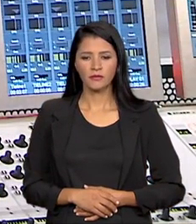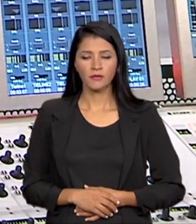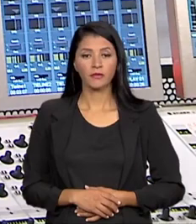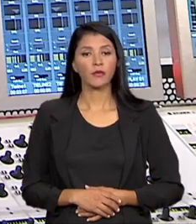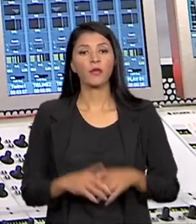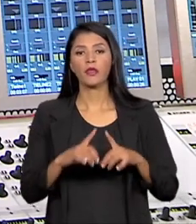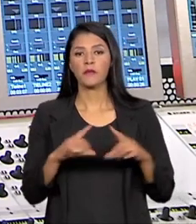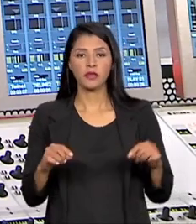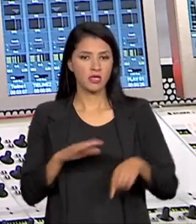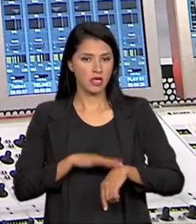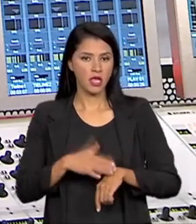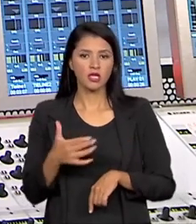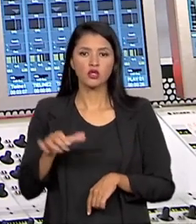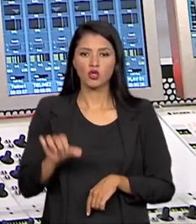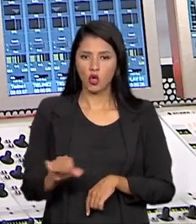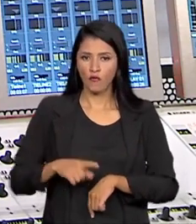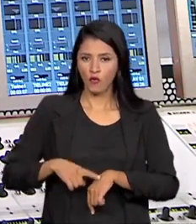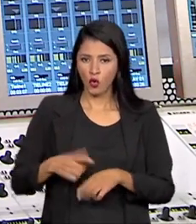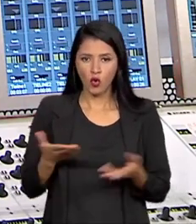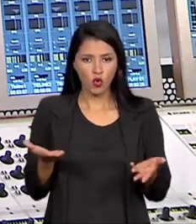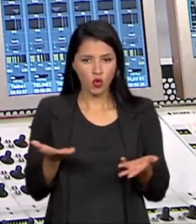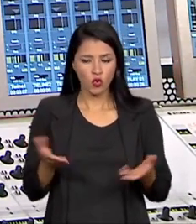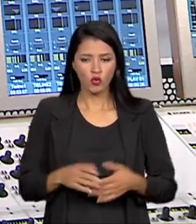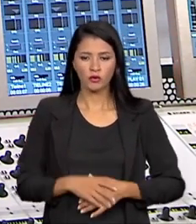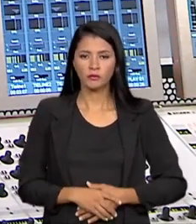em Brasília 19 horas